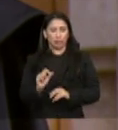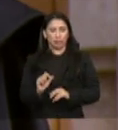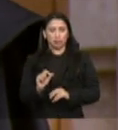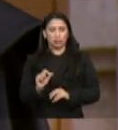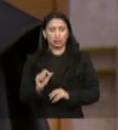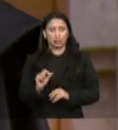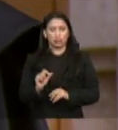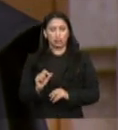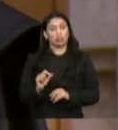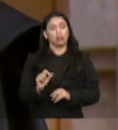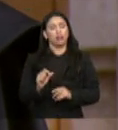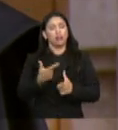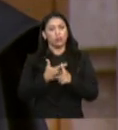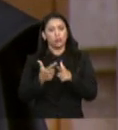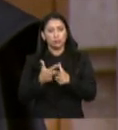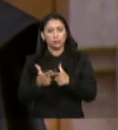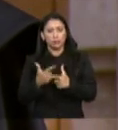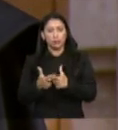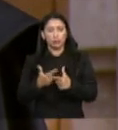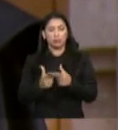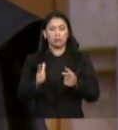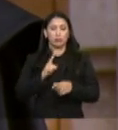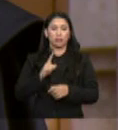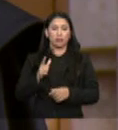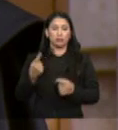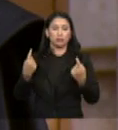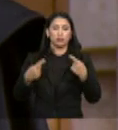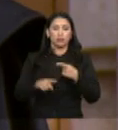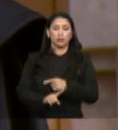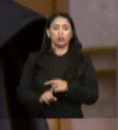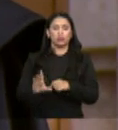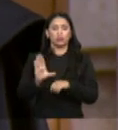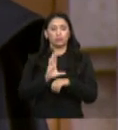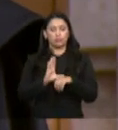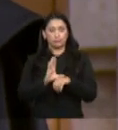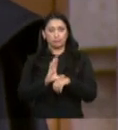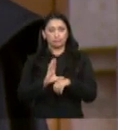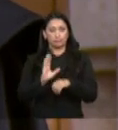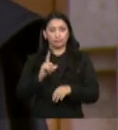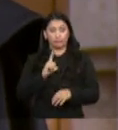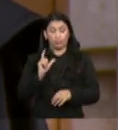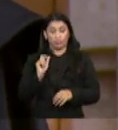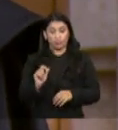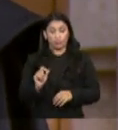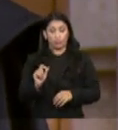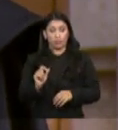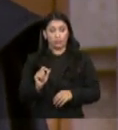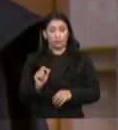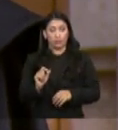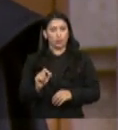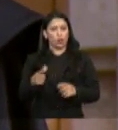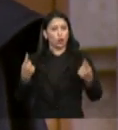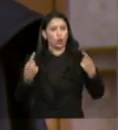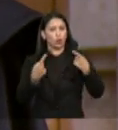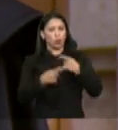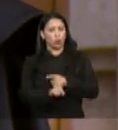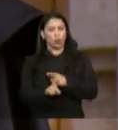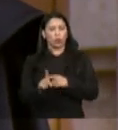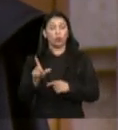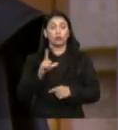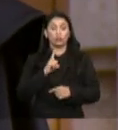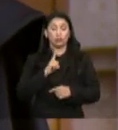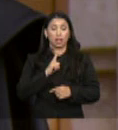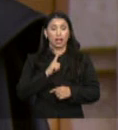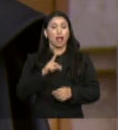sequer a jurisdição constitucional e hoje motejam insidiosamente contra a própria memória do juris consulta